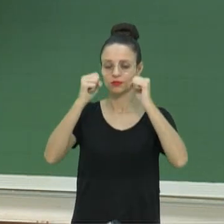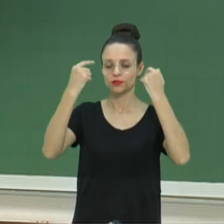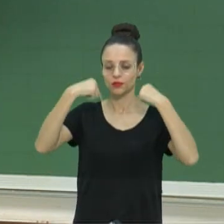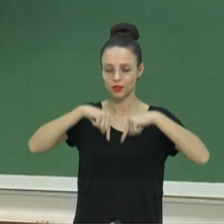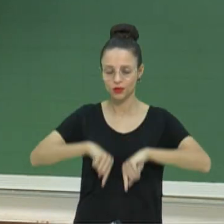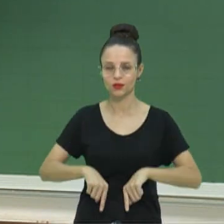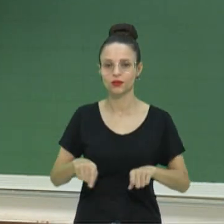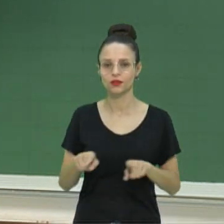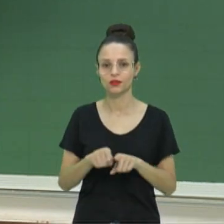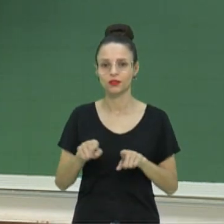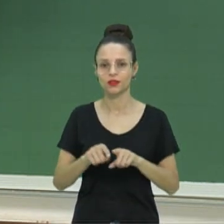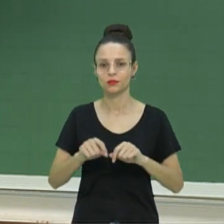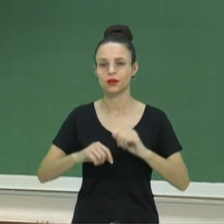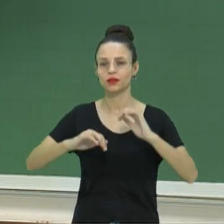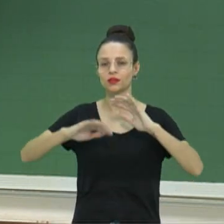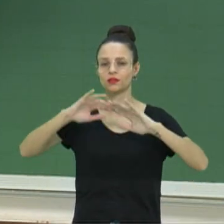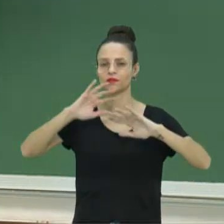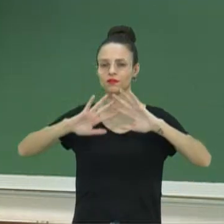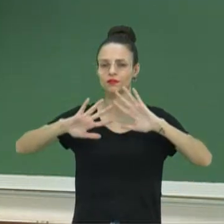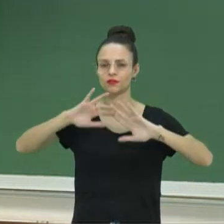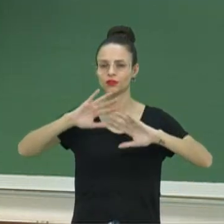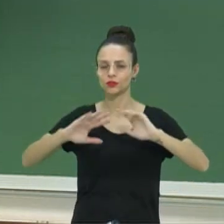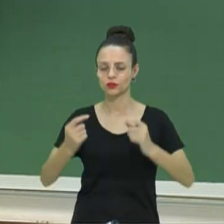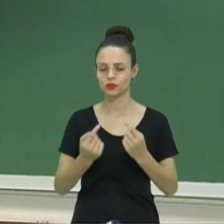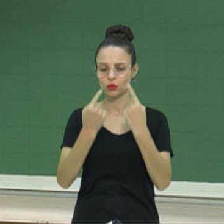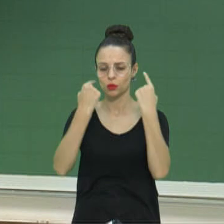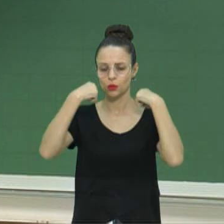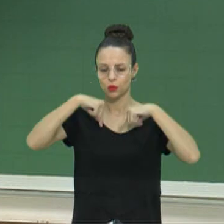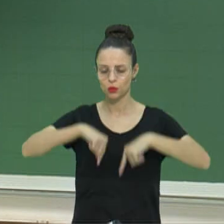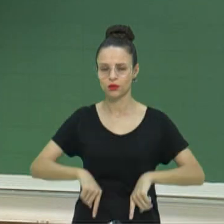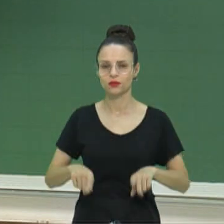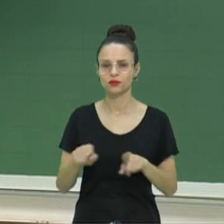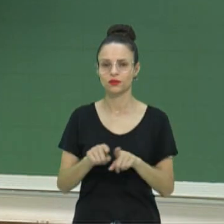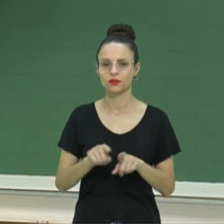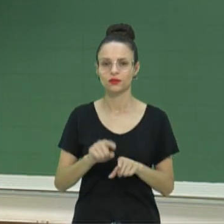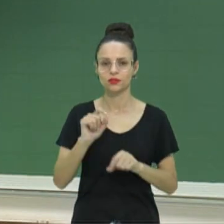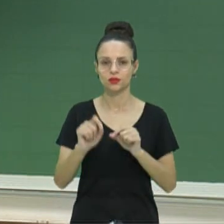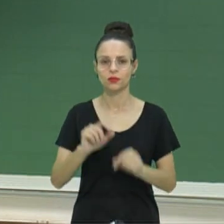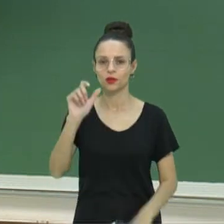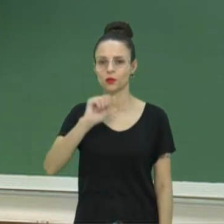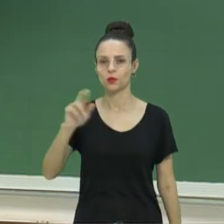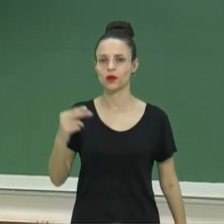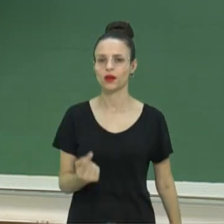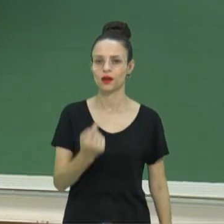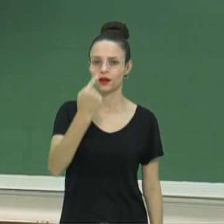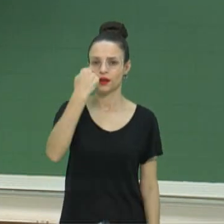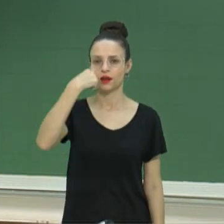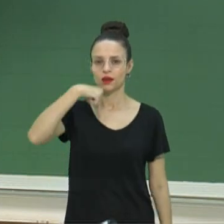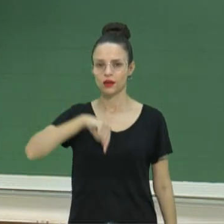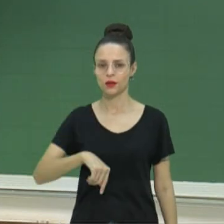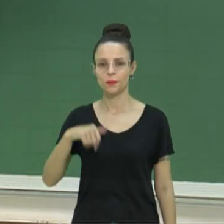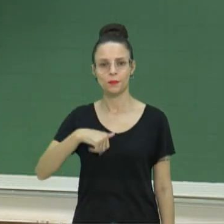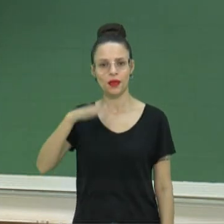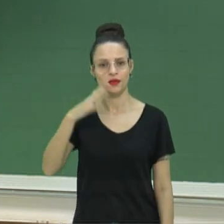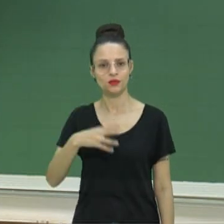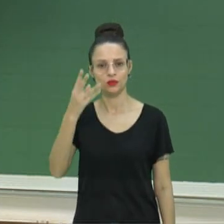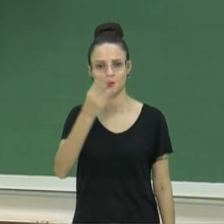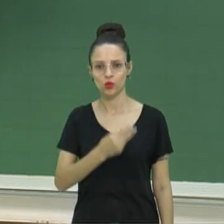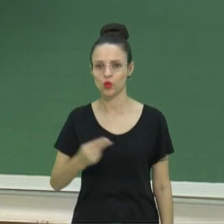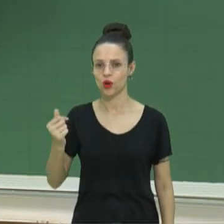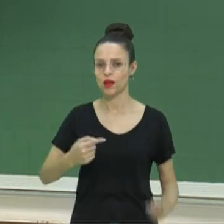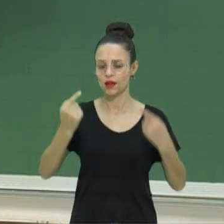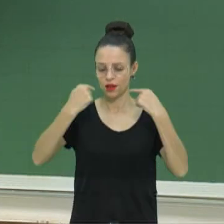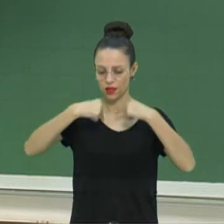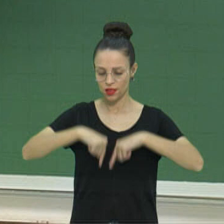de filtragem que o nariz faz, né? Tem também, umidifica o ar e vai estar entrando um ar com maior qualidade